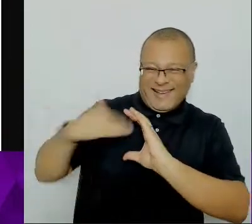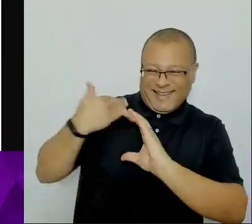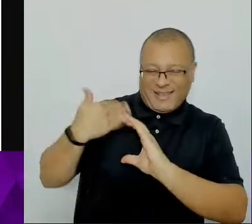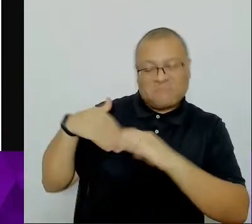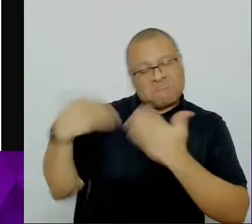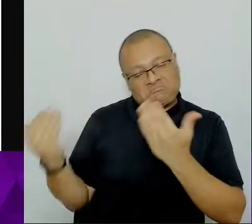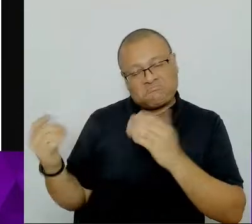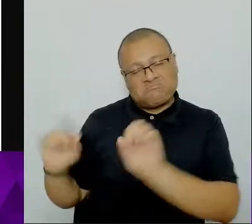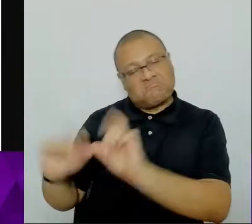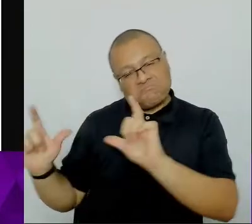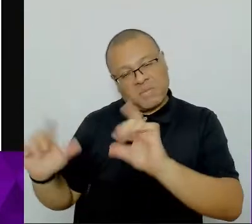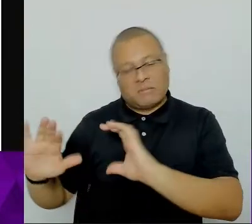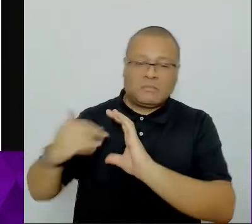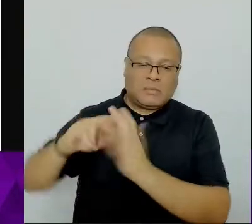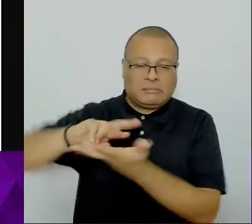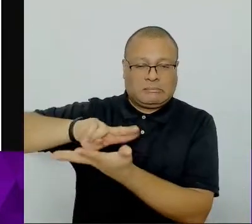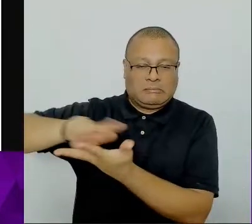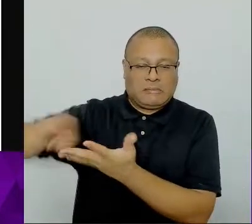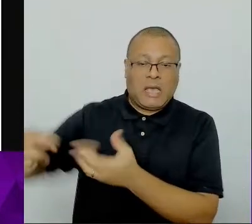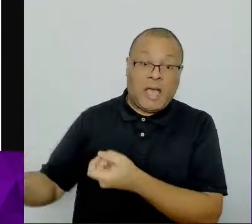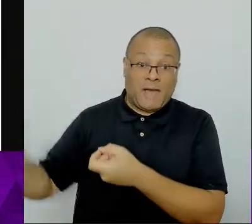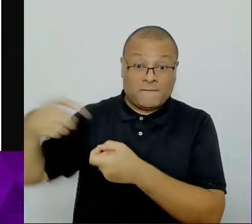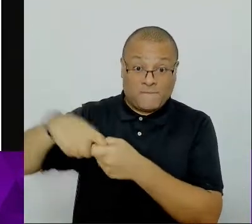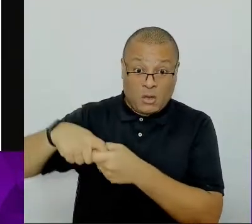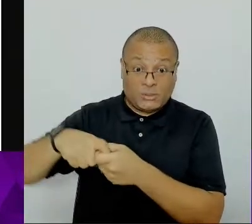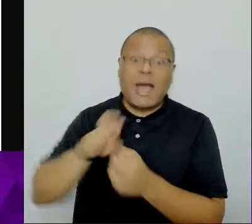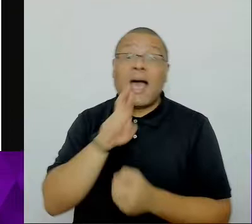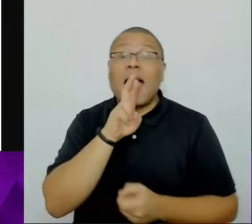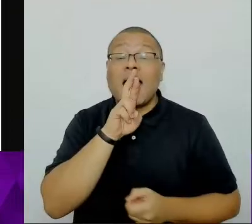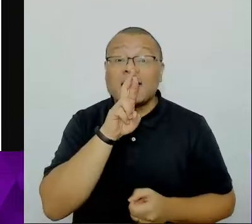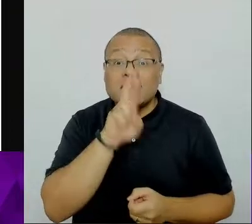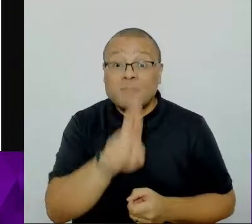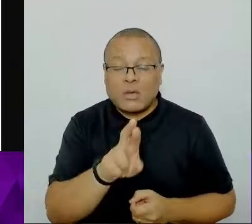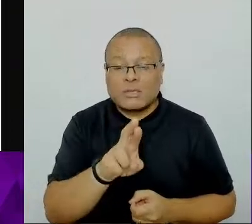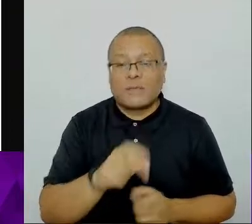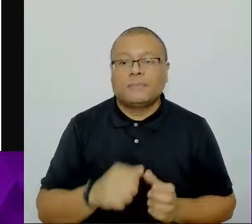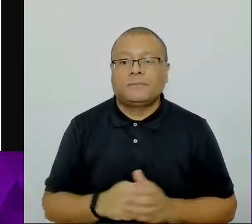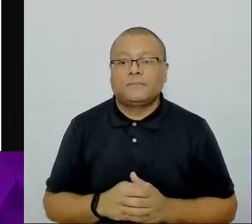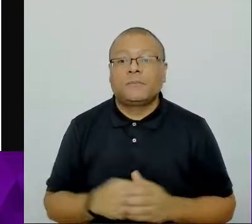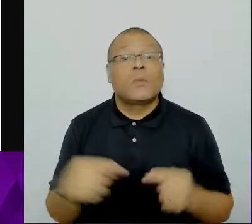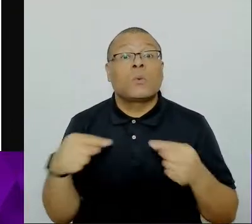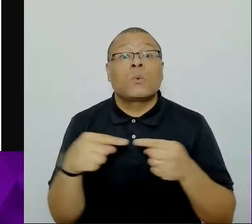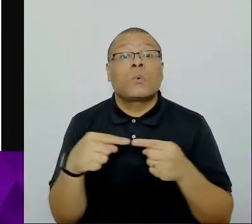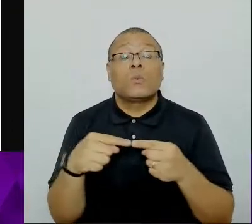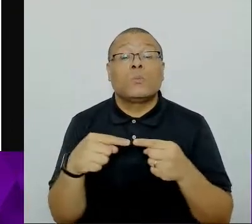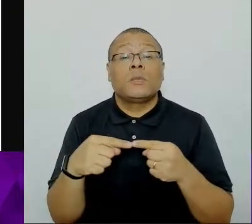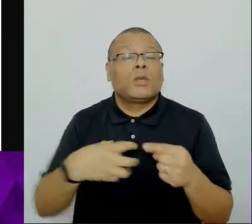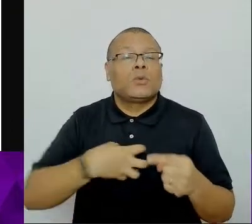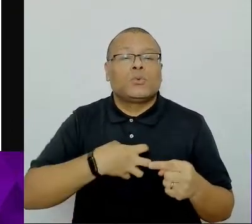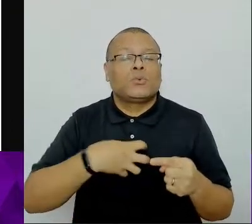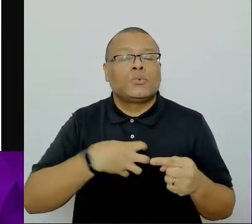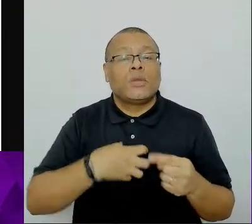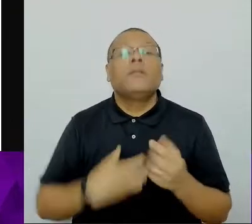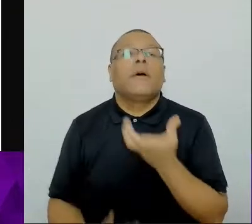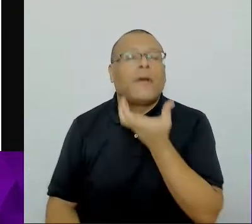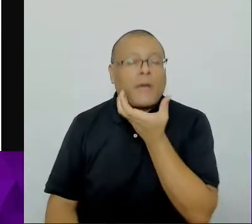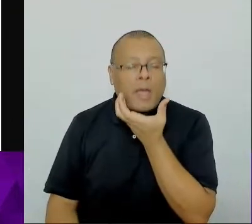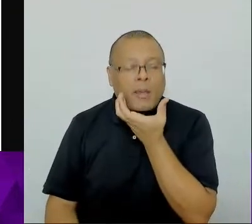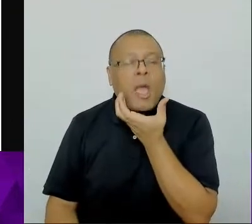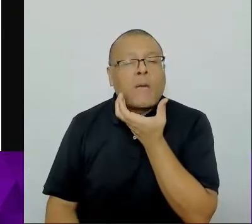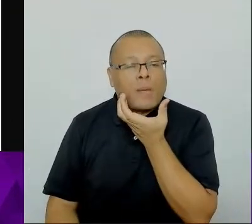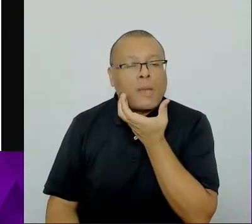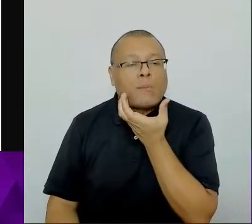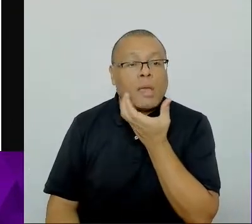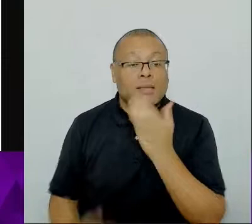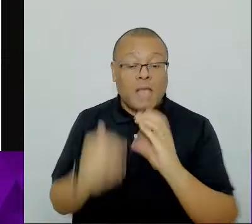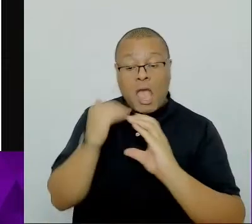da, dessa, dessa tarefa, né, a resposta dessa tarefa, ela é dada no formato de voz também. Então, a